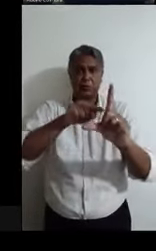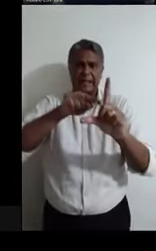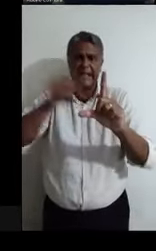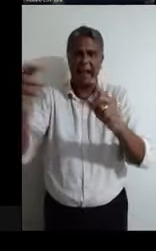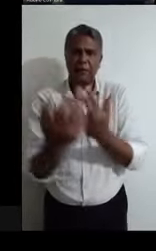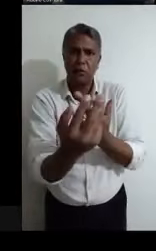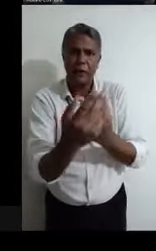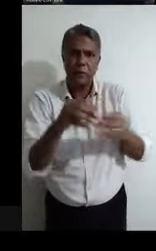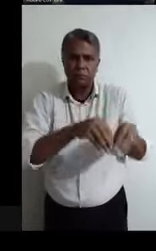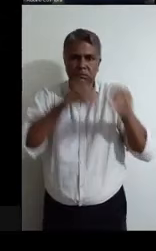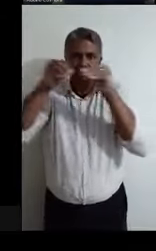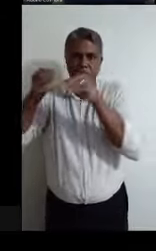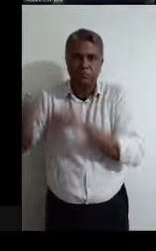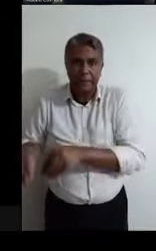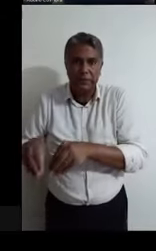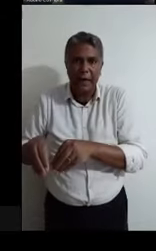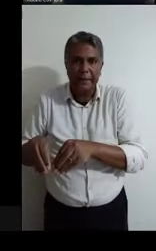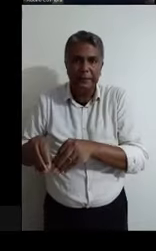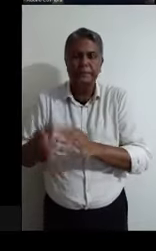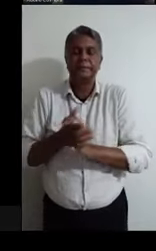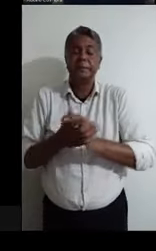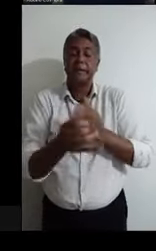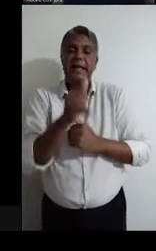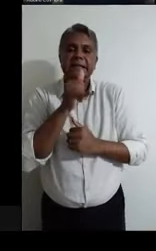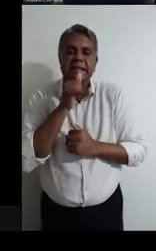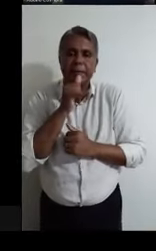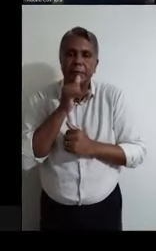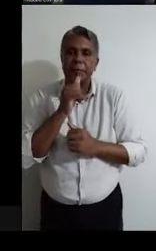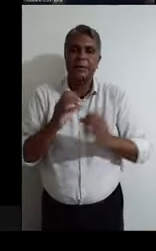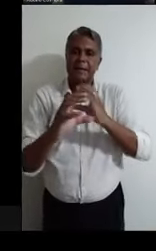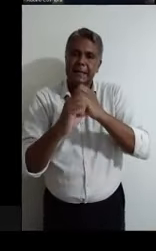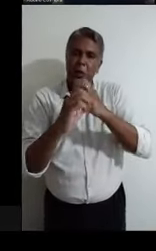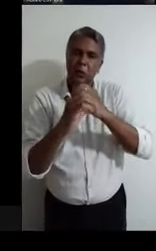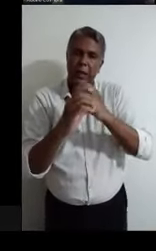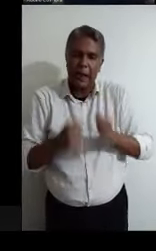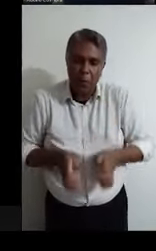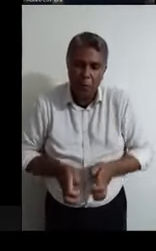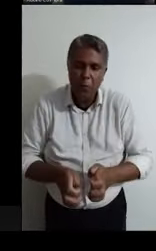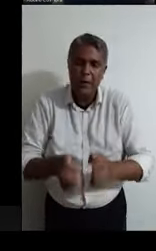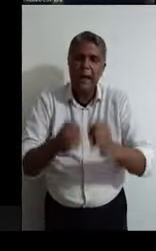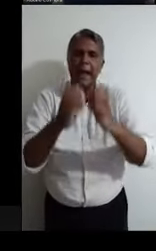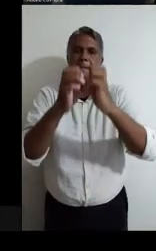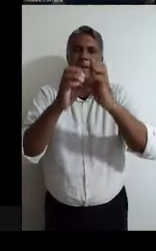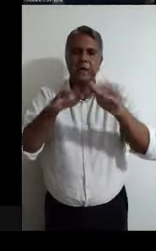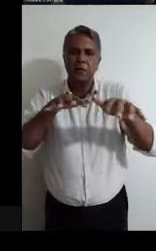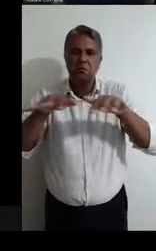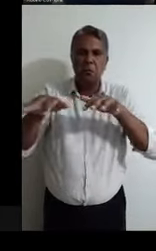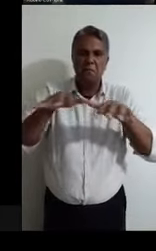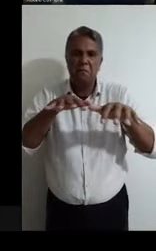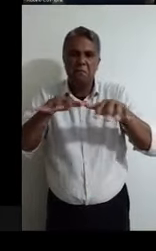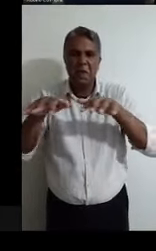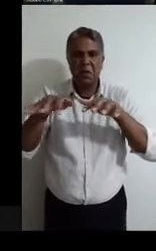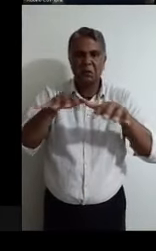igual ao deslocamento. Por exemplo, pede-se calcular o caminho percorrido pelo móvel